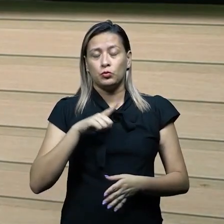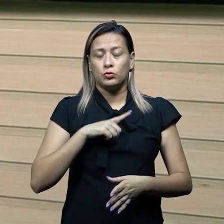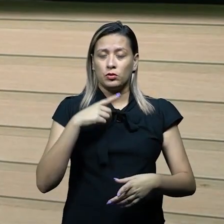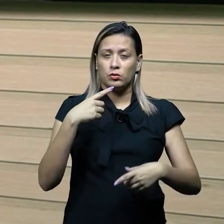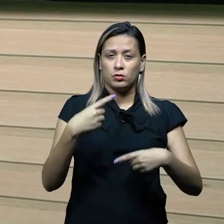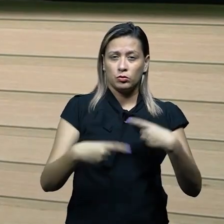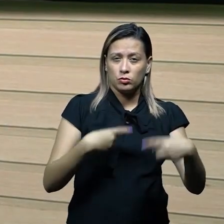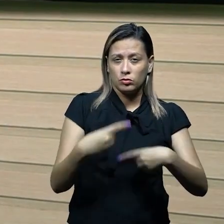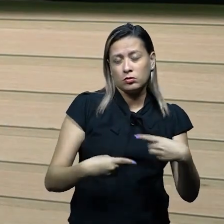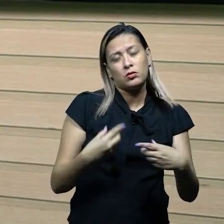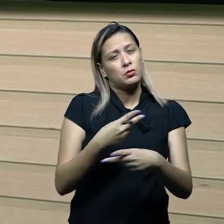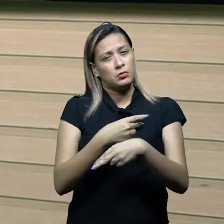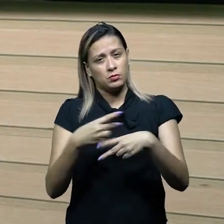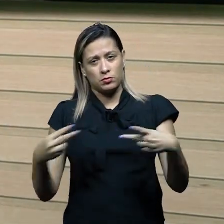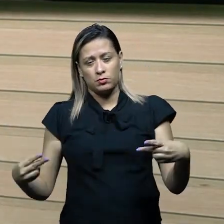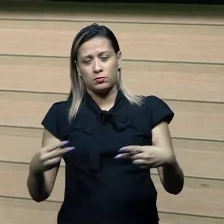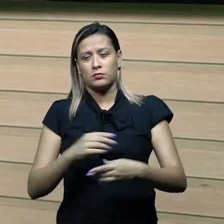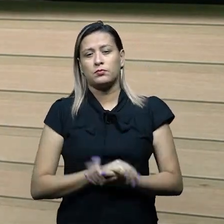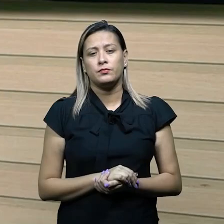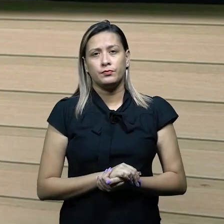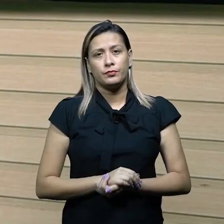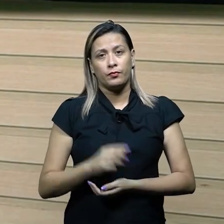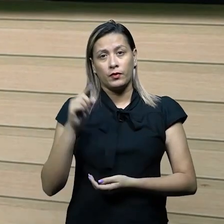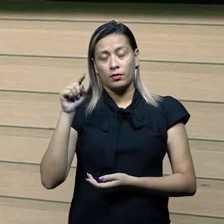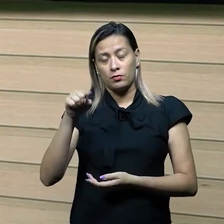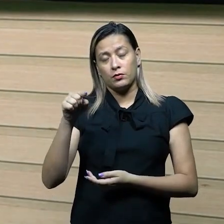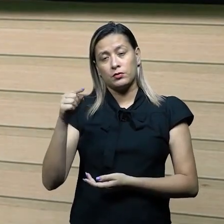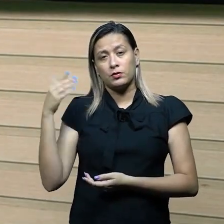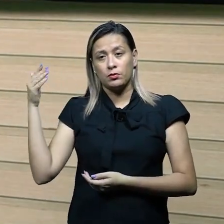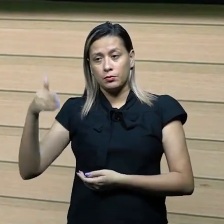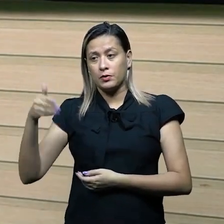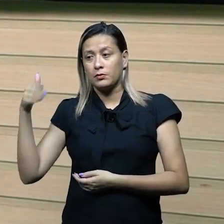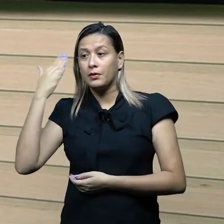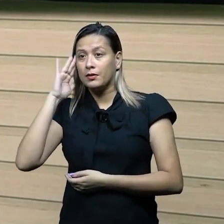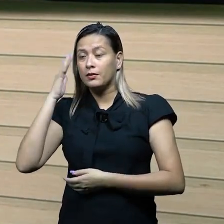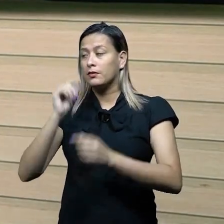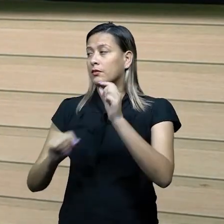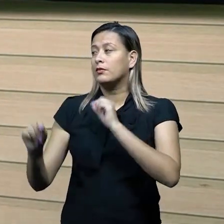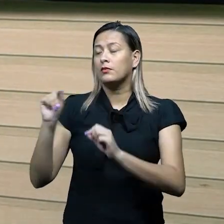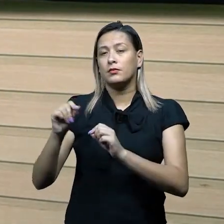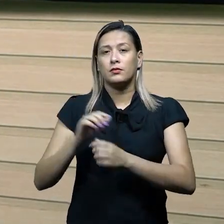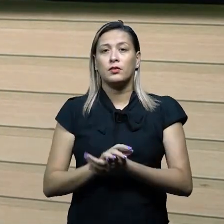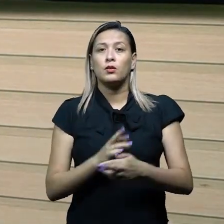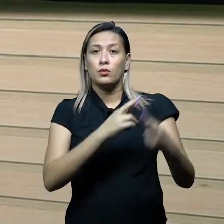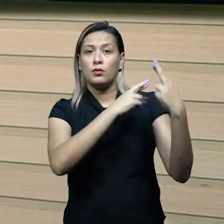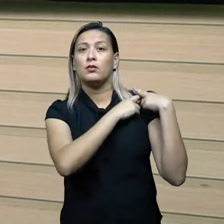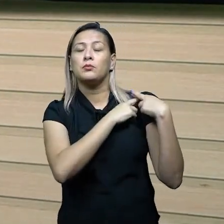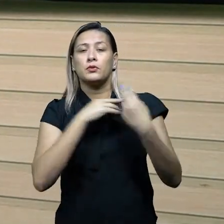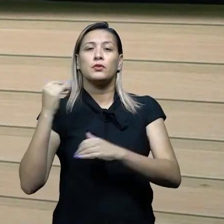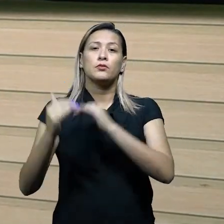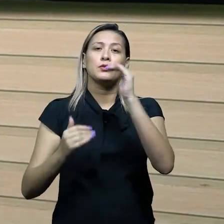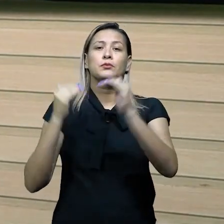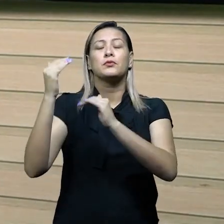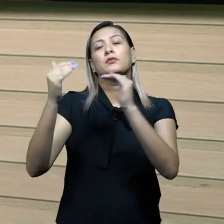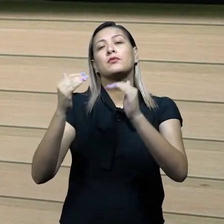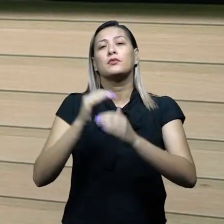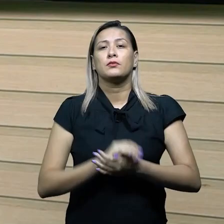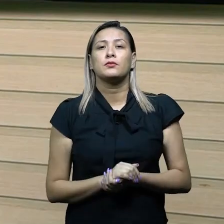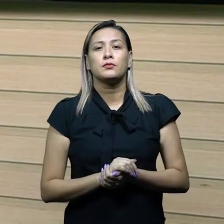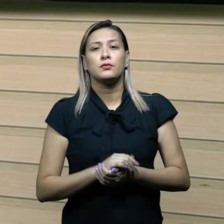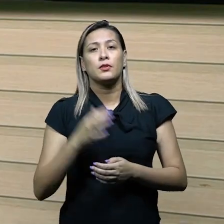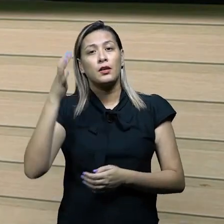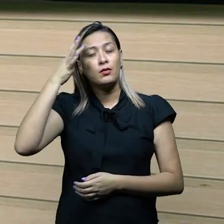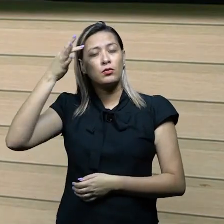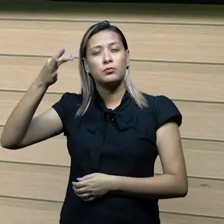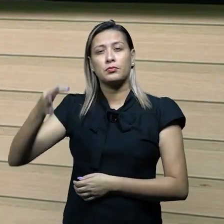da ética. Então hoje tem várias dinâmicas de grupo. O que você tem que entender quando participar dessas dinâmicas é o que o responsável pelo